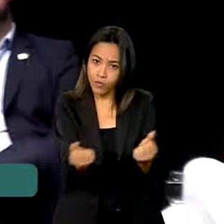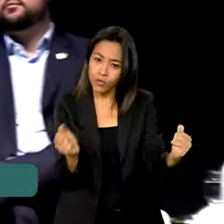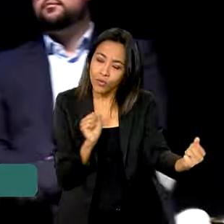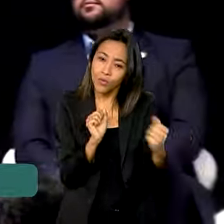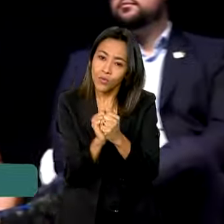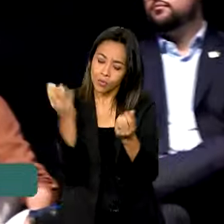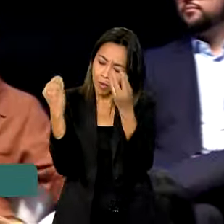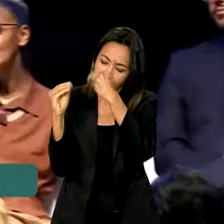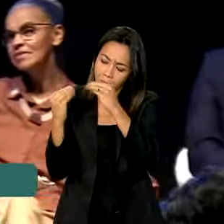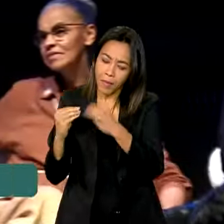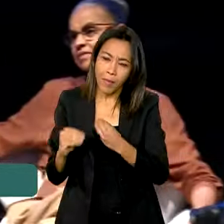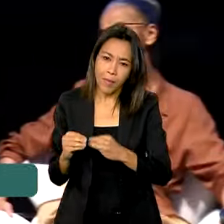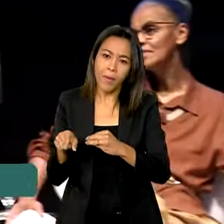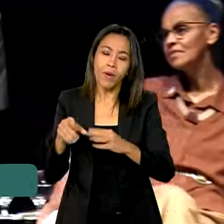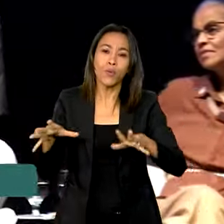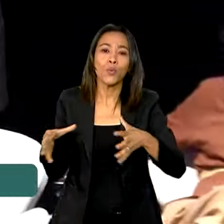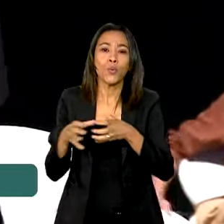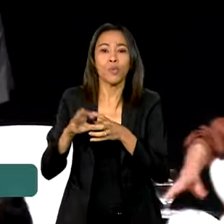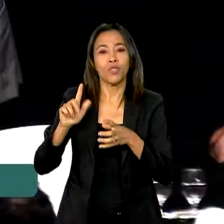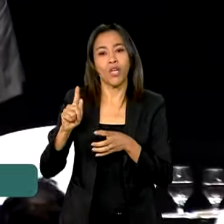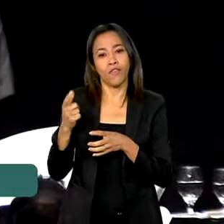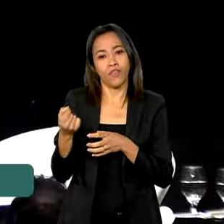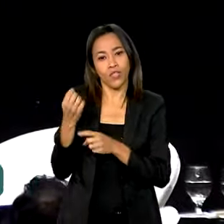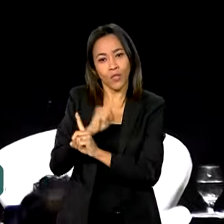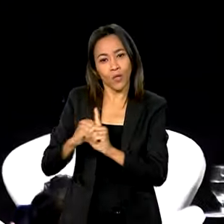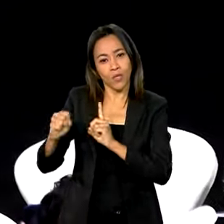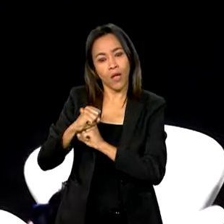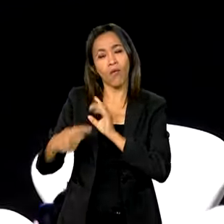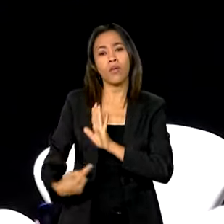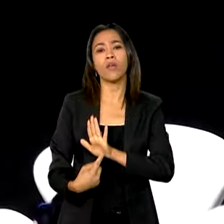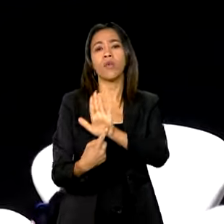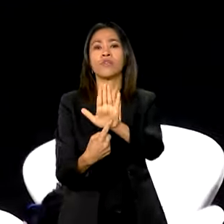junto o G20 social e dar um exemplo para o nosso país.